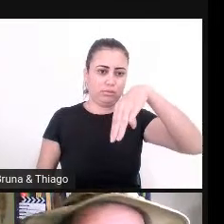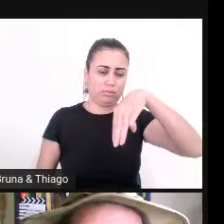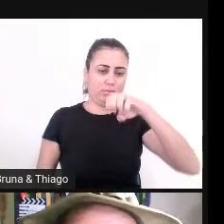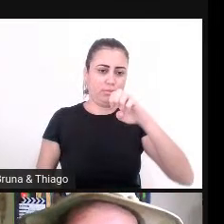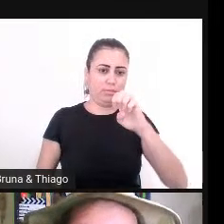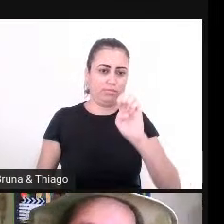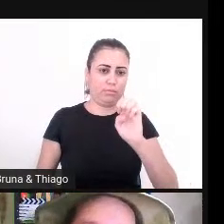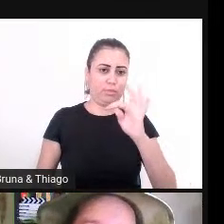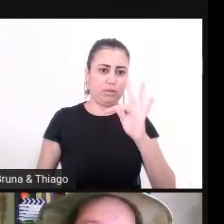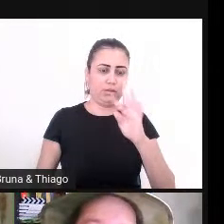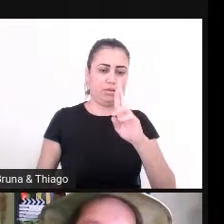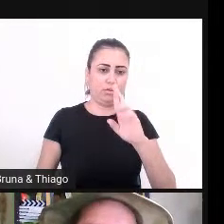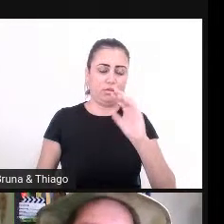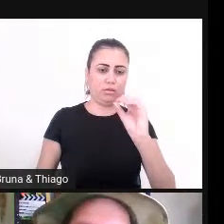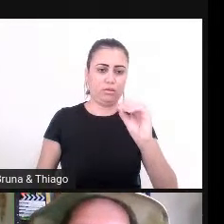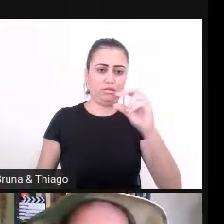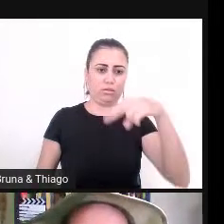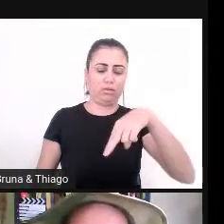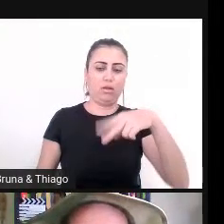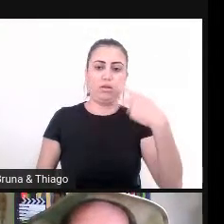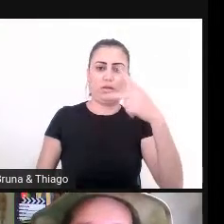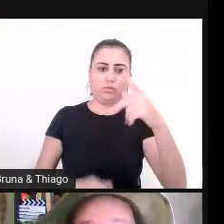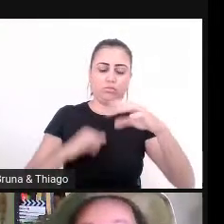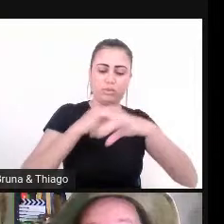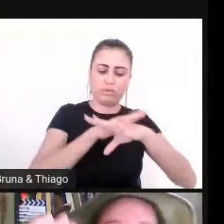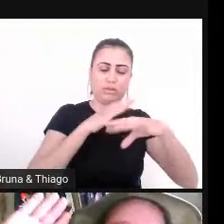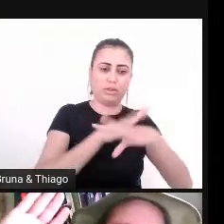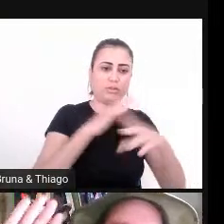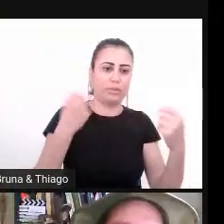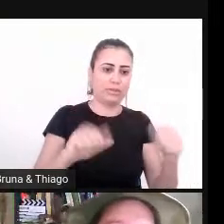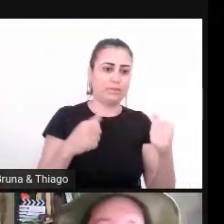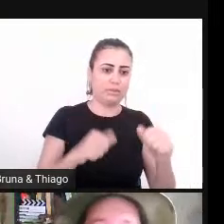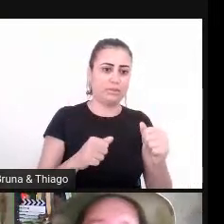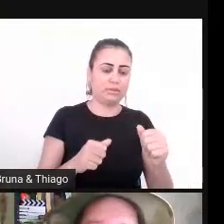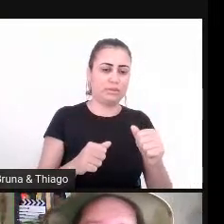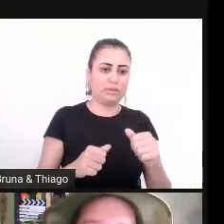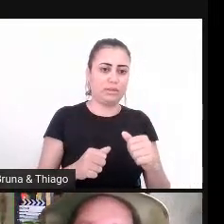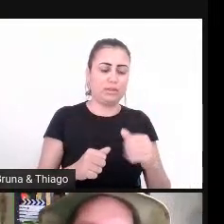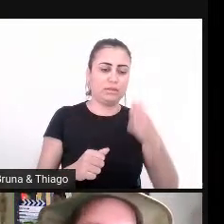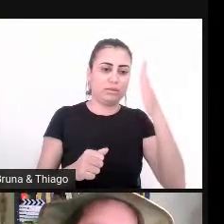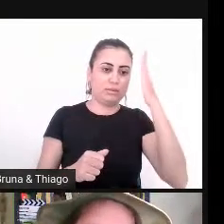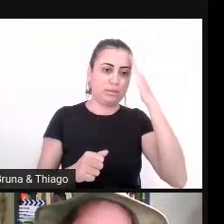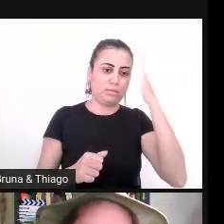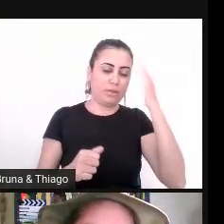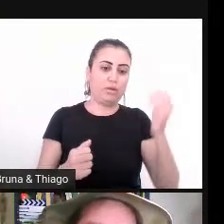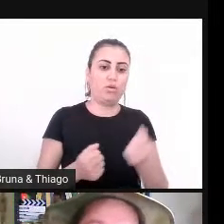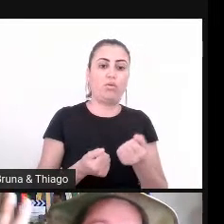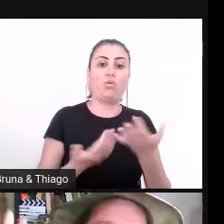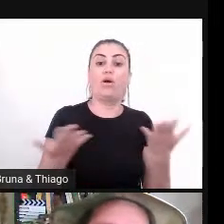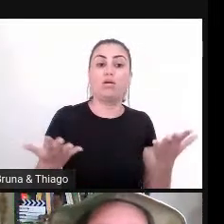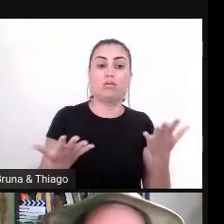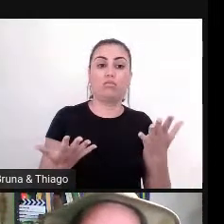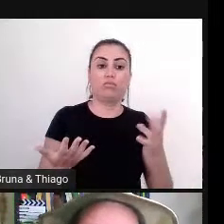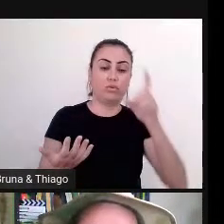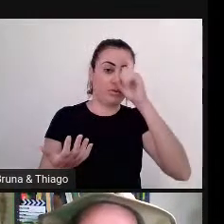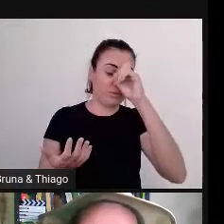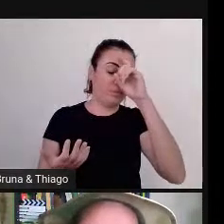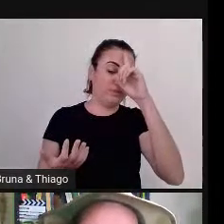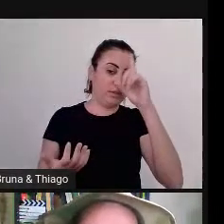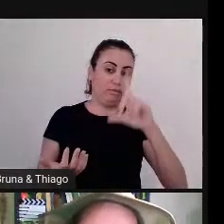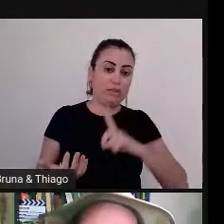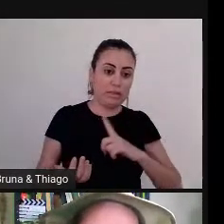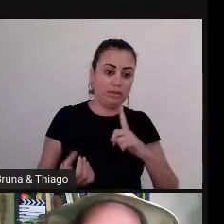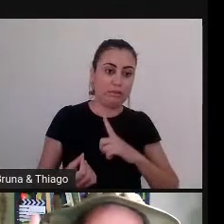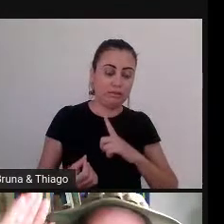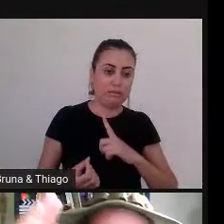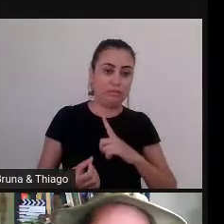sua cidade você tem que descobrir qual é o hospital que tem esse soro. Ah, mas eu tenho plano de saúde, eu vou para o hospital particular. Não adianta. Primeiro que agora está tudo ocupado por causa de